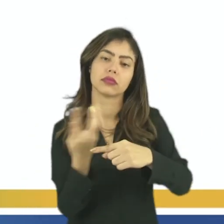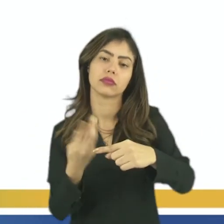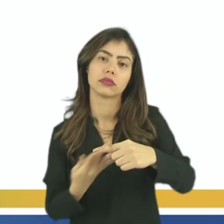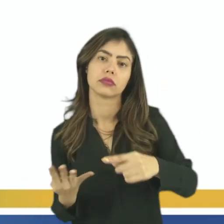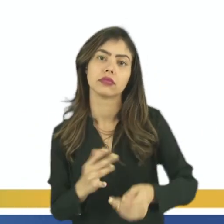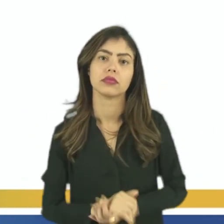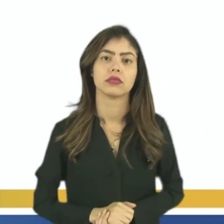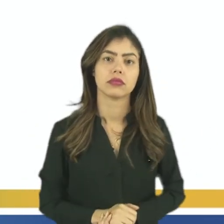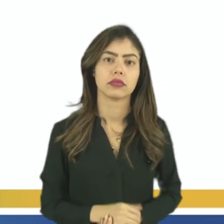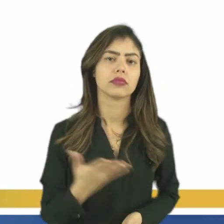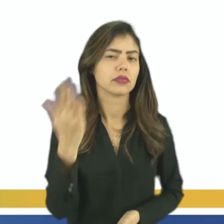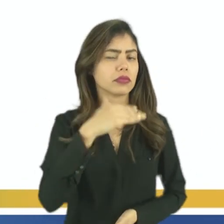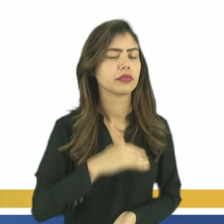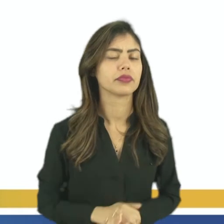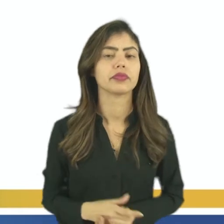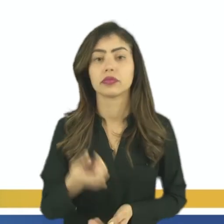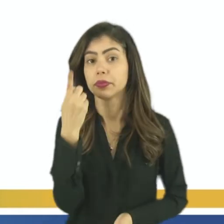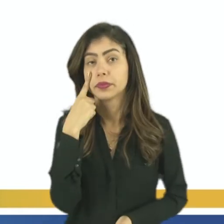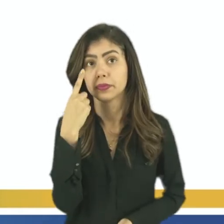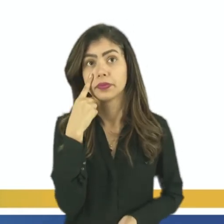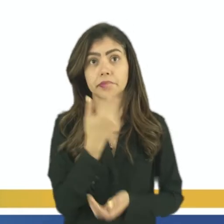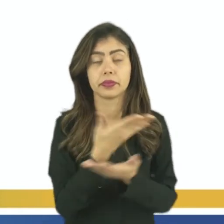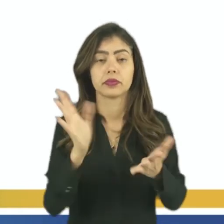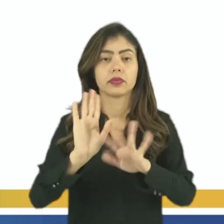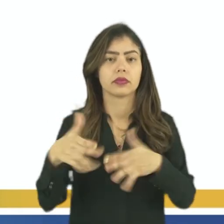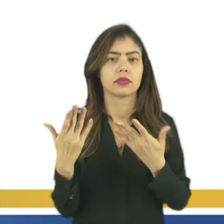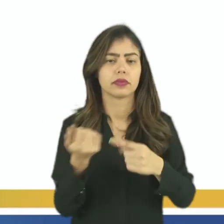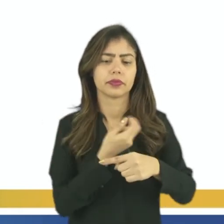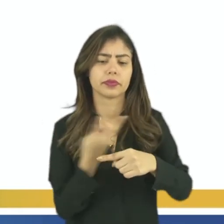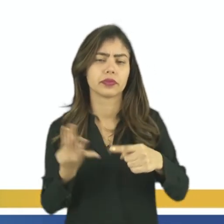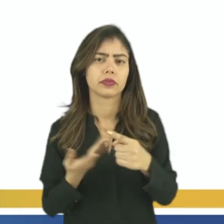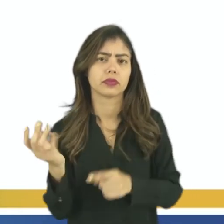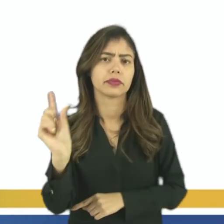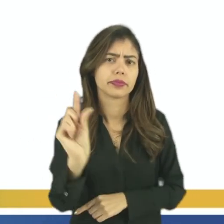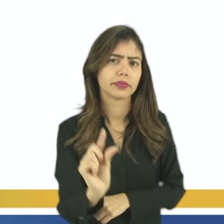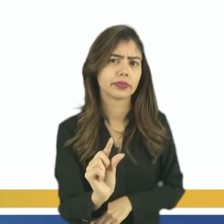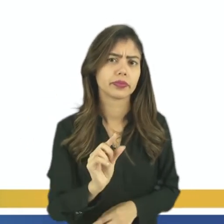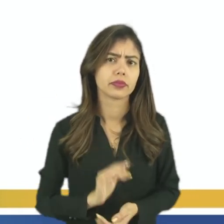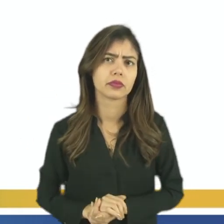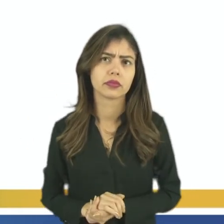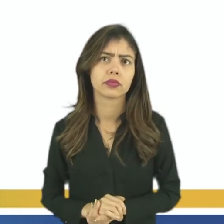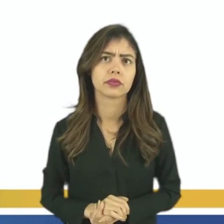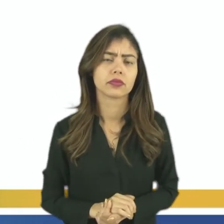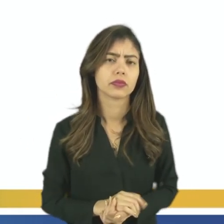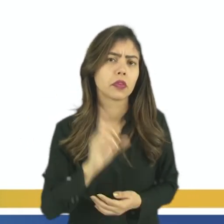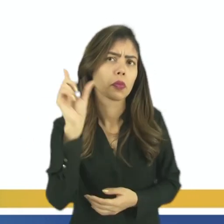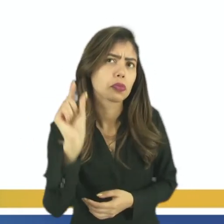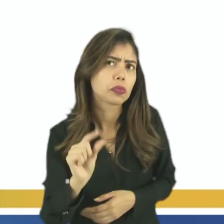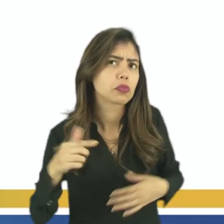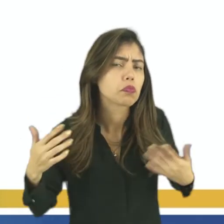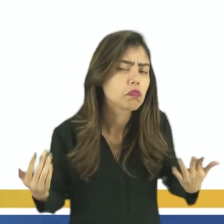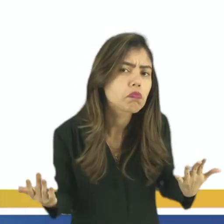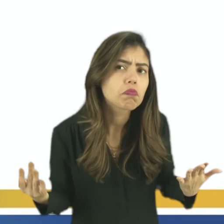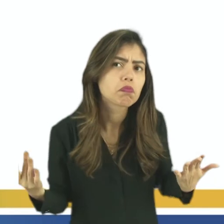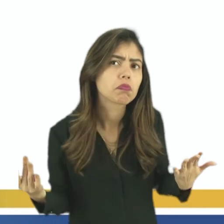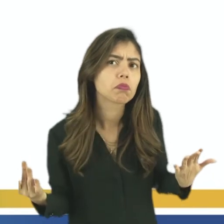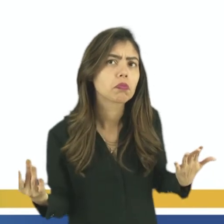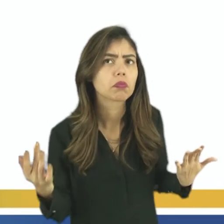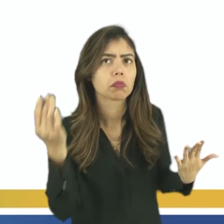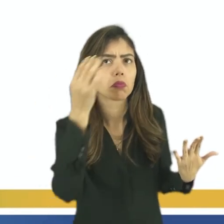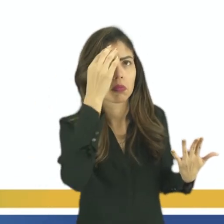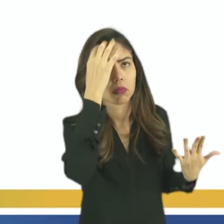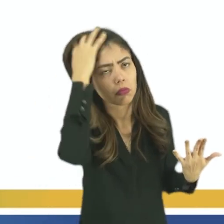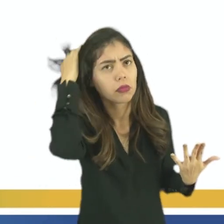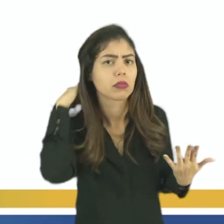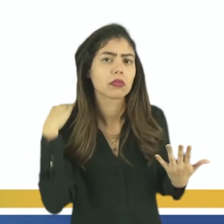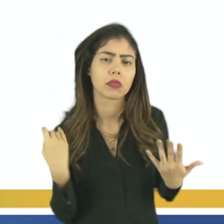dessas frações então vamos lá olhando aí qual fração é a menor qual é que vai vir menor que vai estar vai